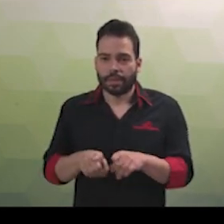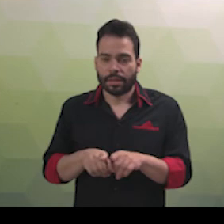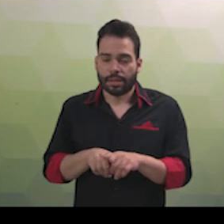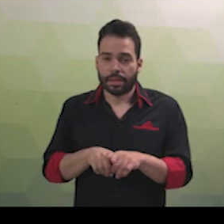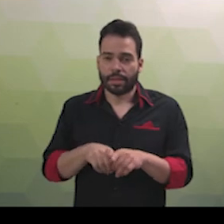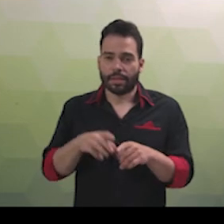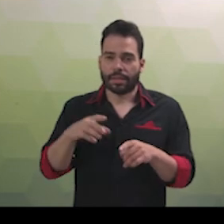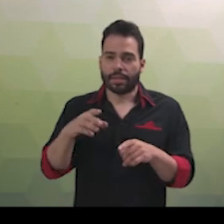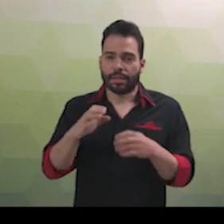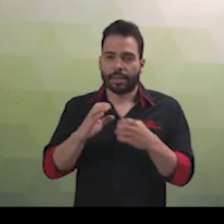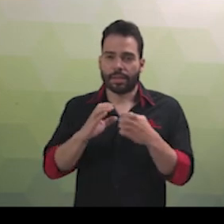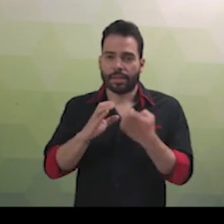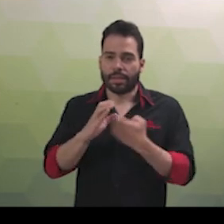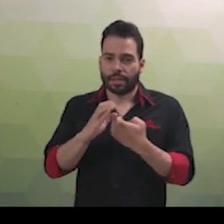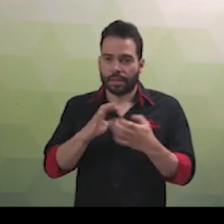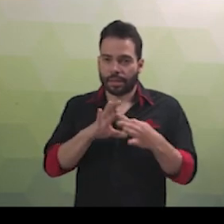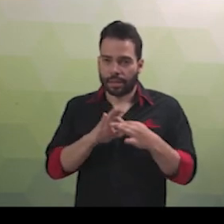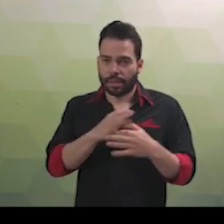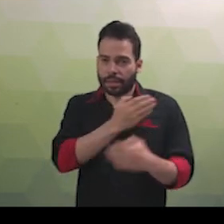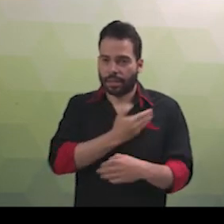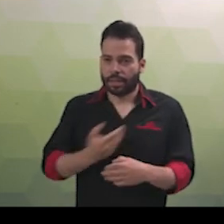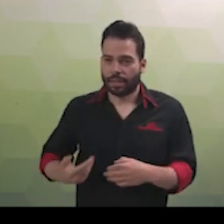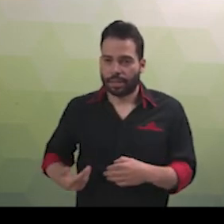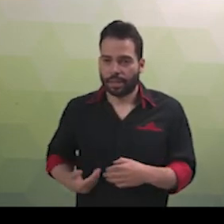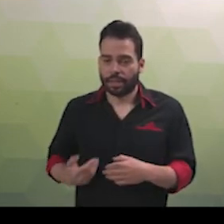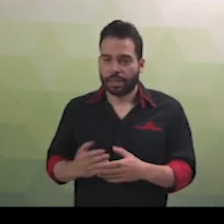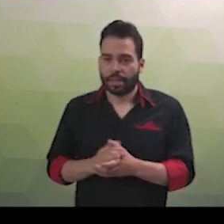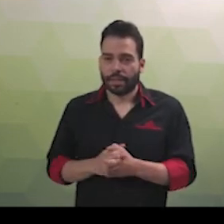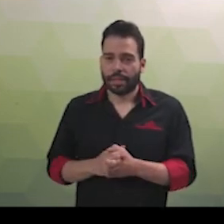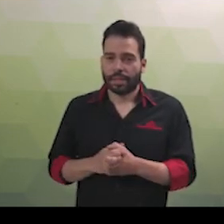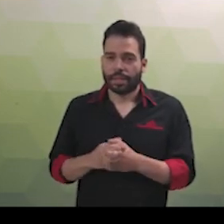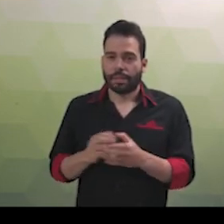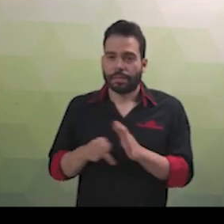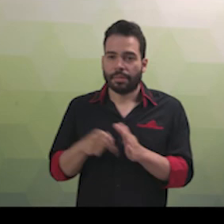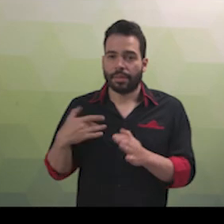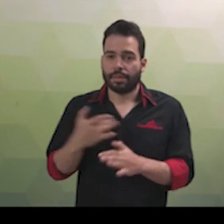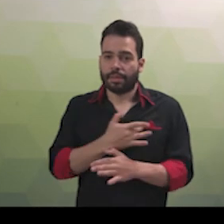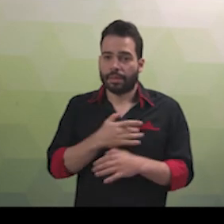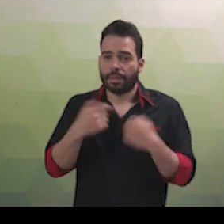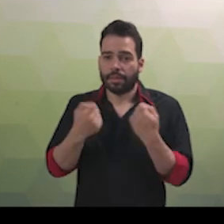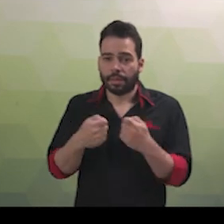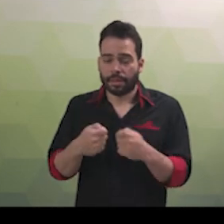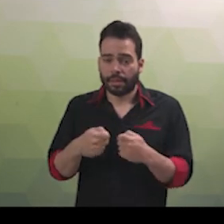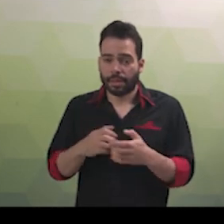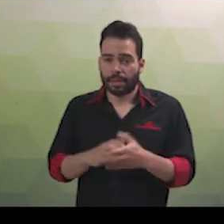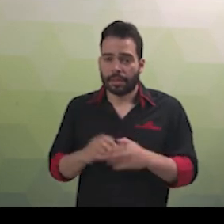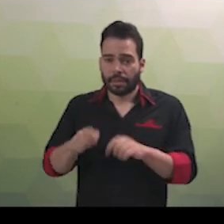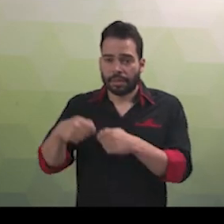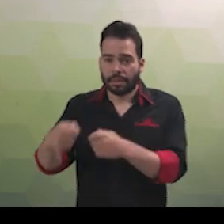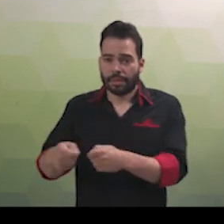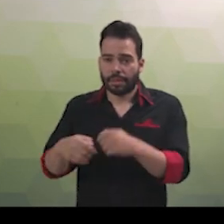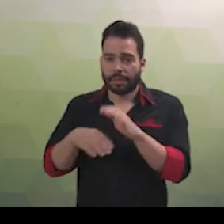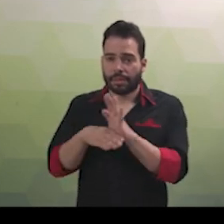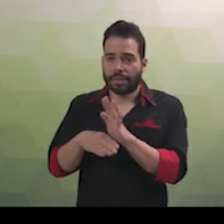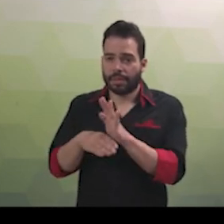públicas e empresas concessionárias de serviços públicos de assistência à saúde devem garantir o atendimento e